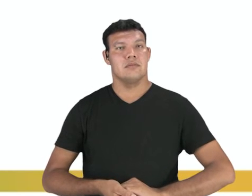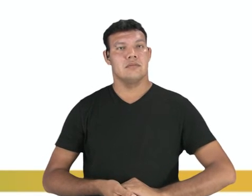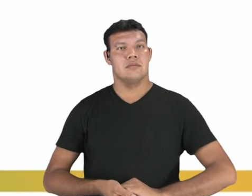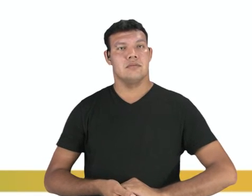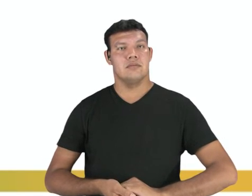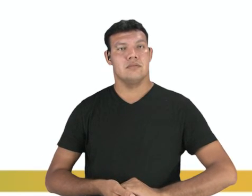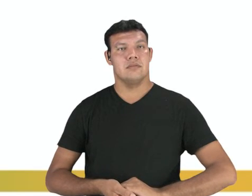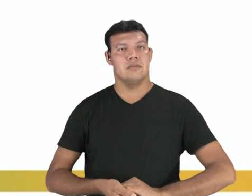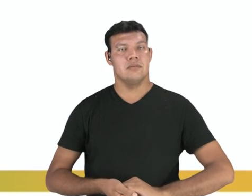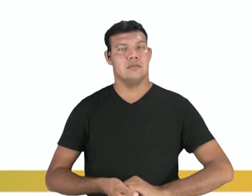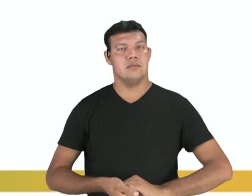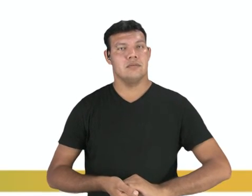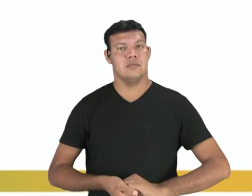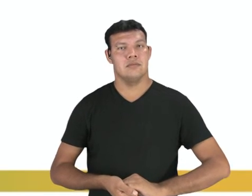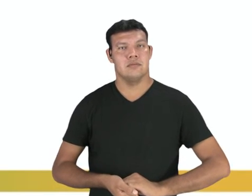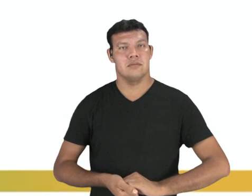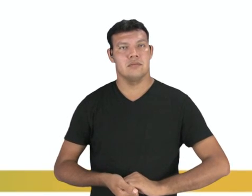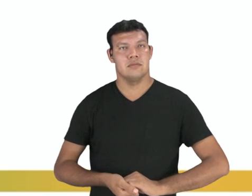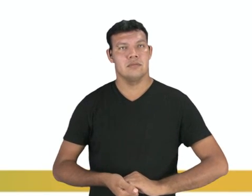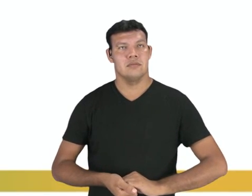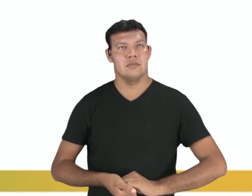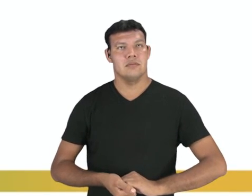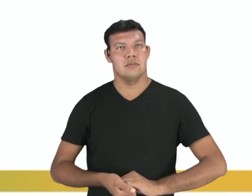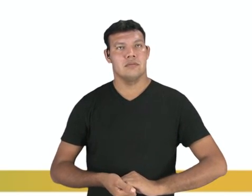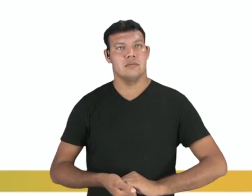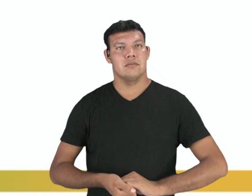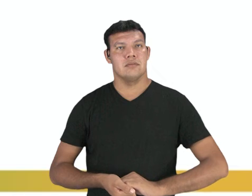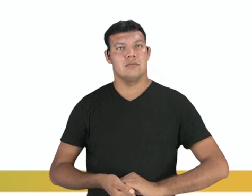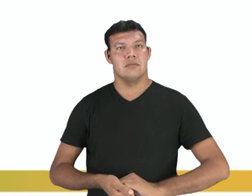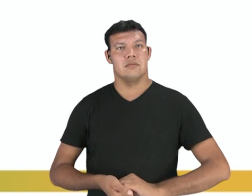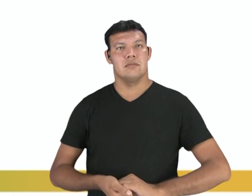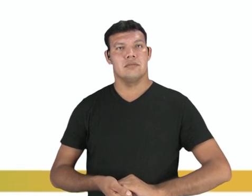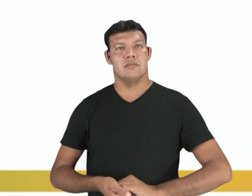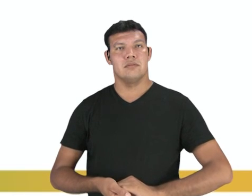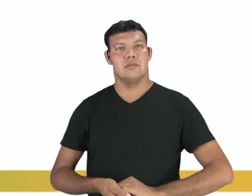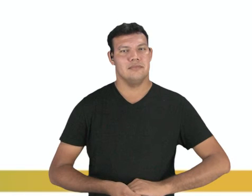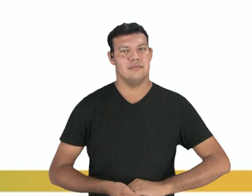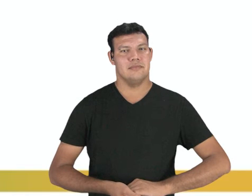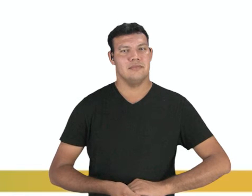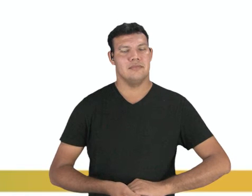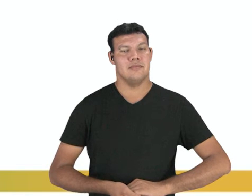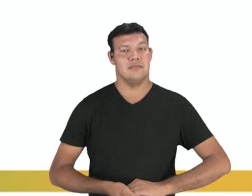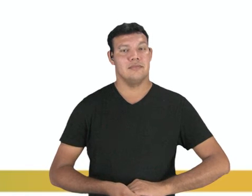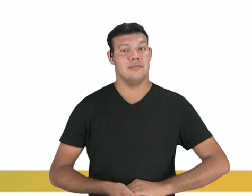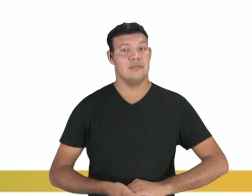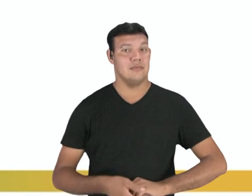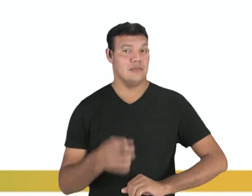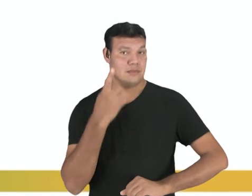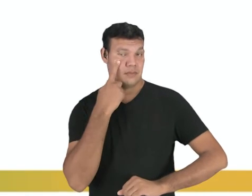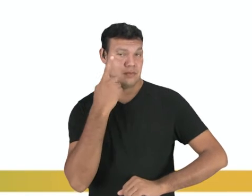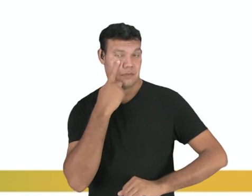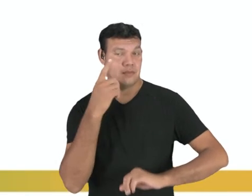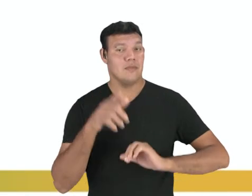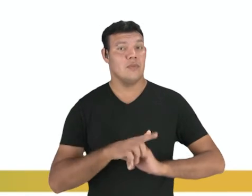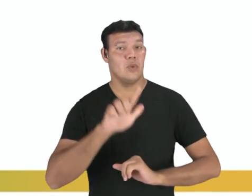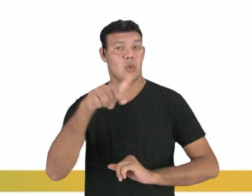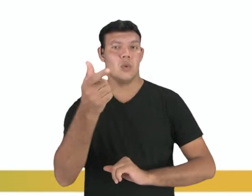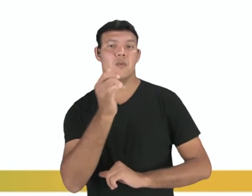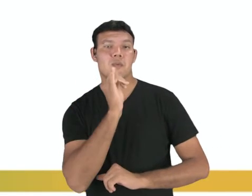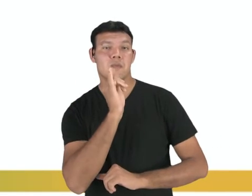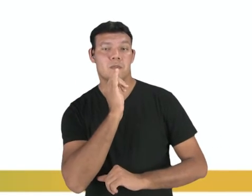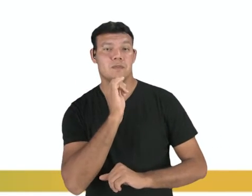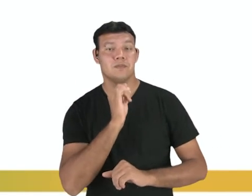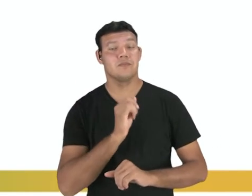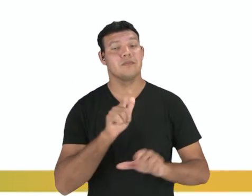dois então meu alfa = 3 pi sobre 2 Bom vamos lá o próximo